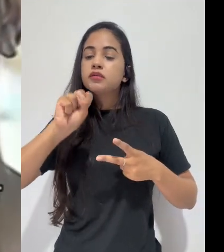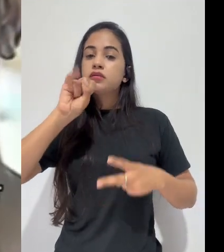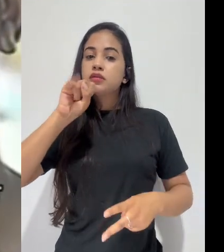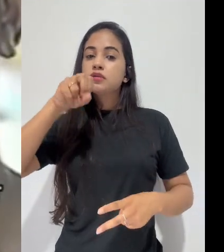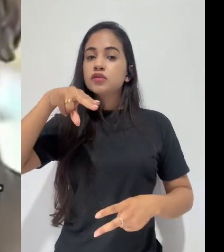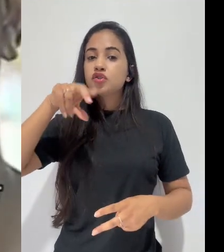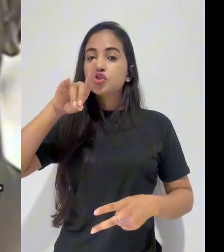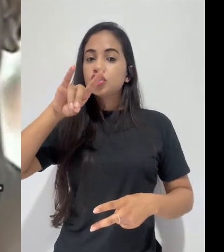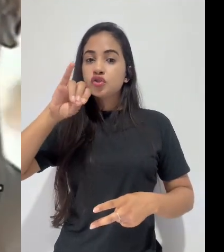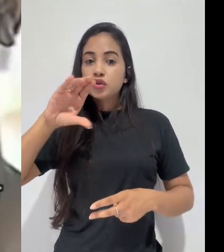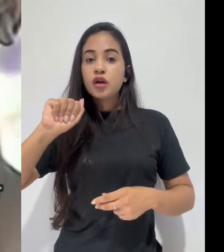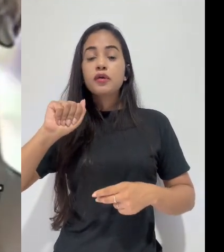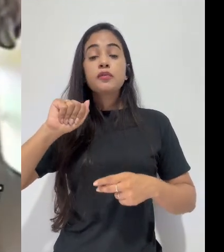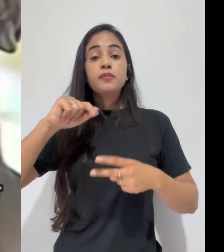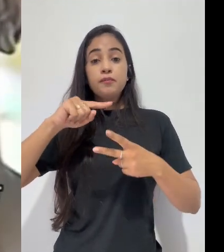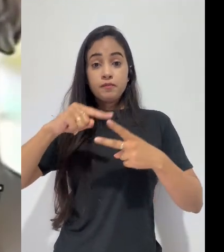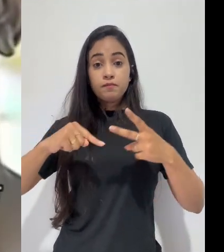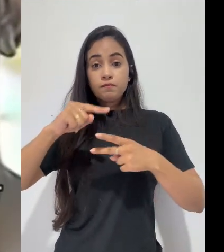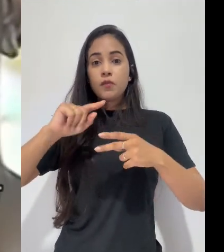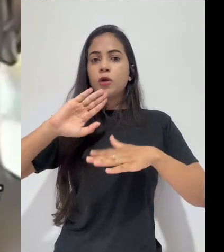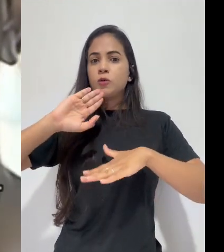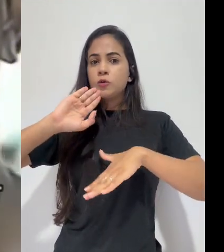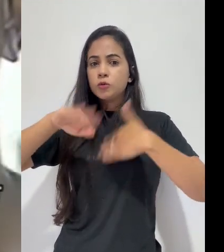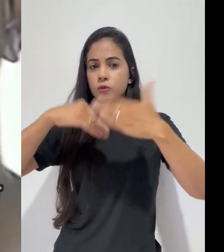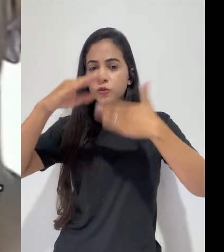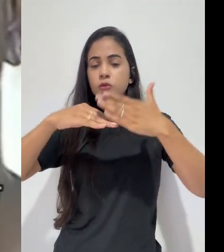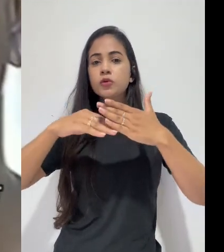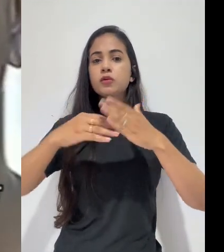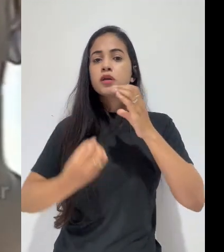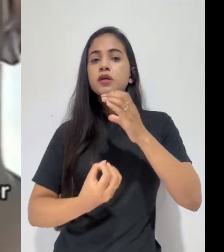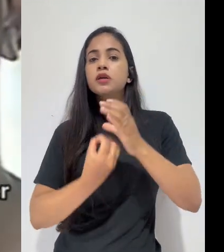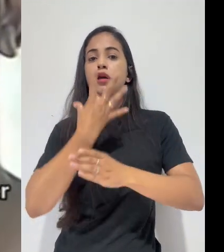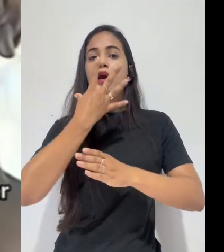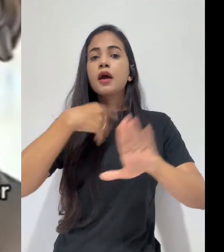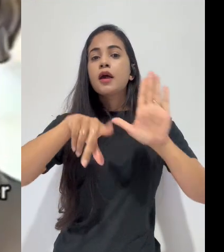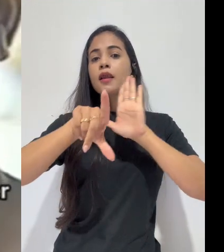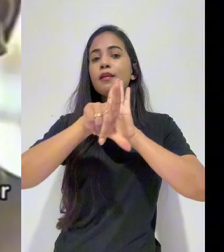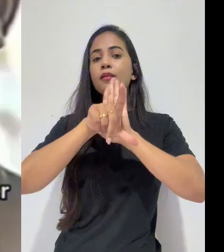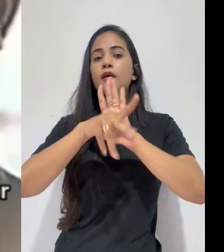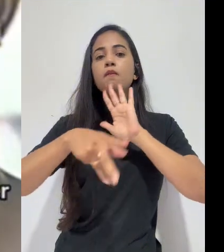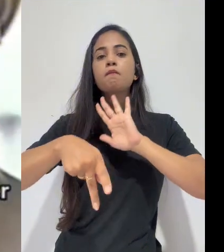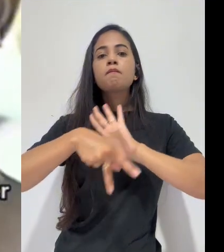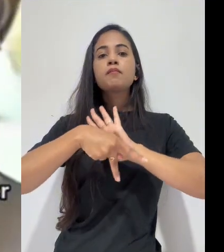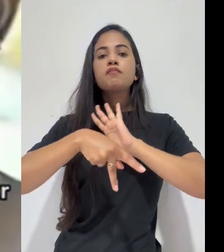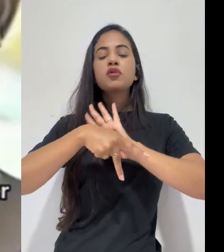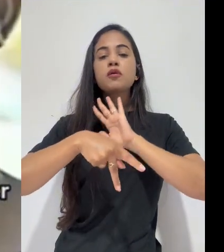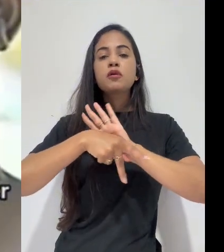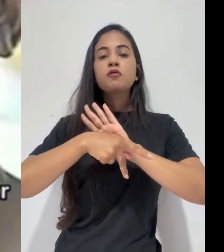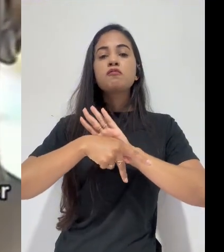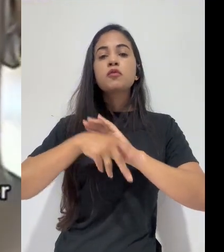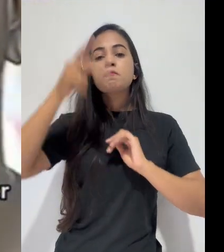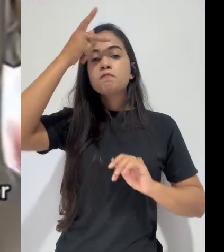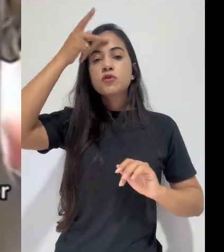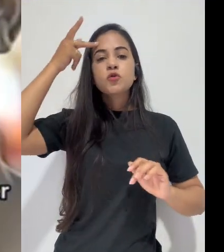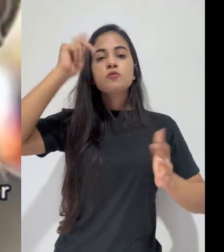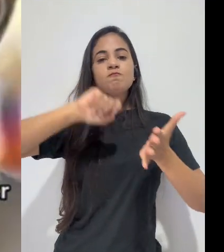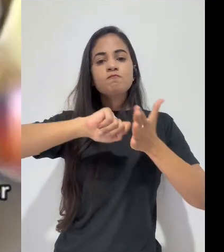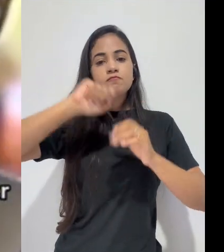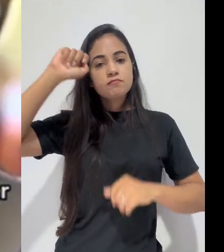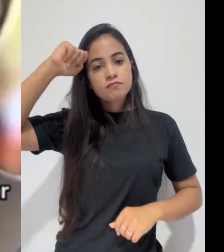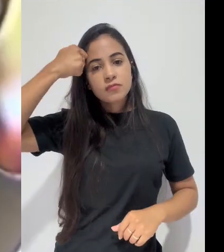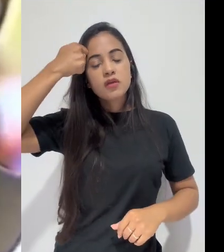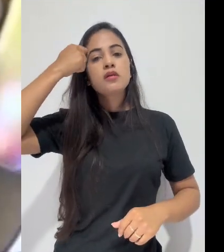um passo enorme no sentido de estabelecer políticas no mercado de trabalho das desigualdades raciais, como também fortalecer a luta